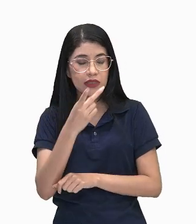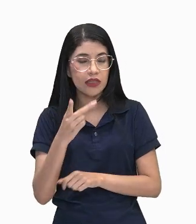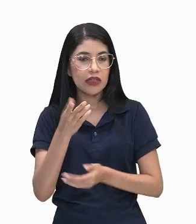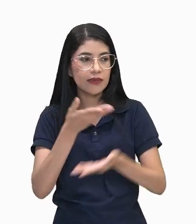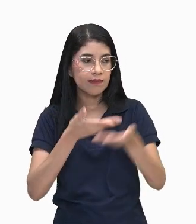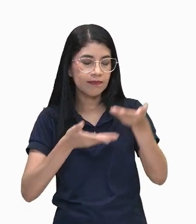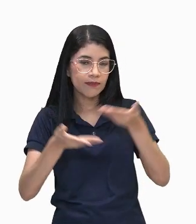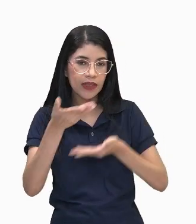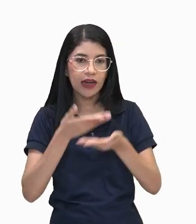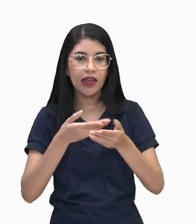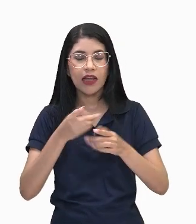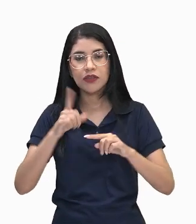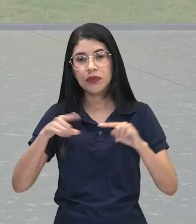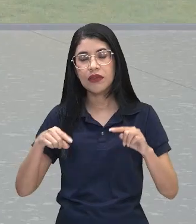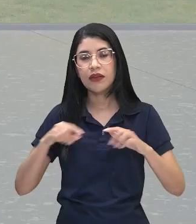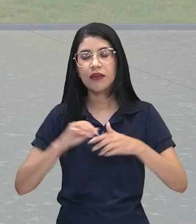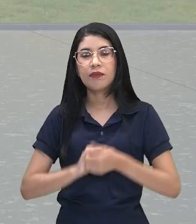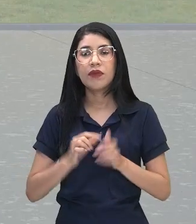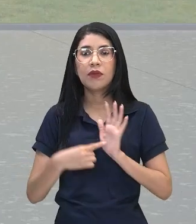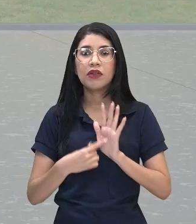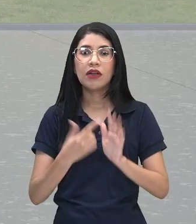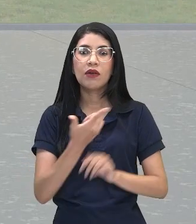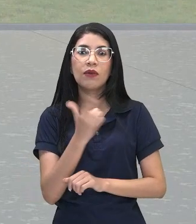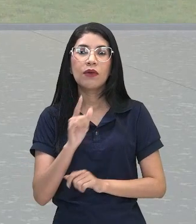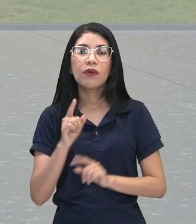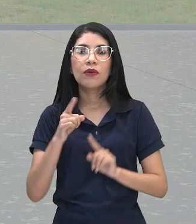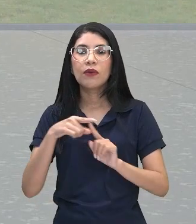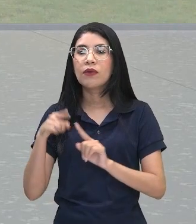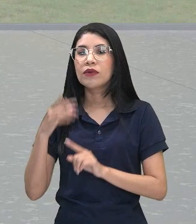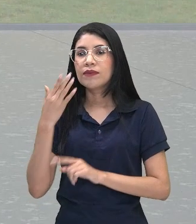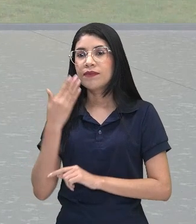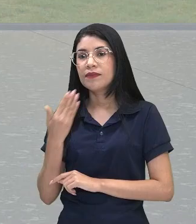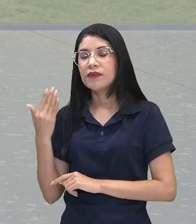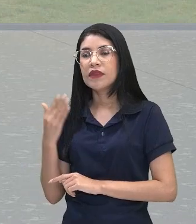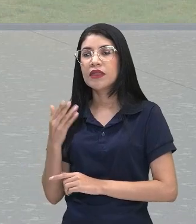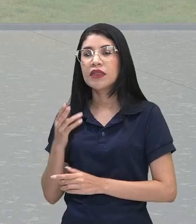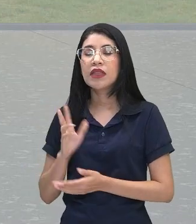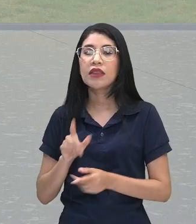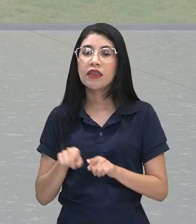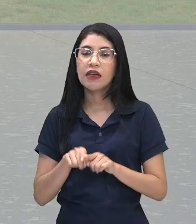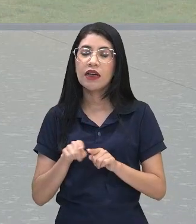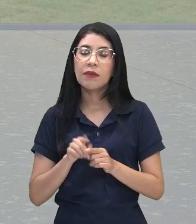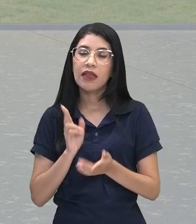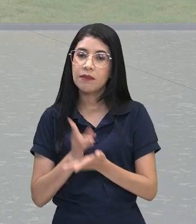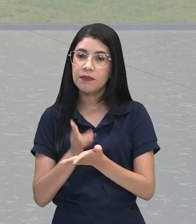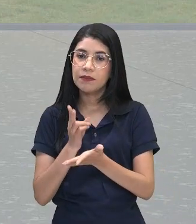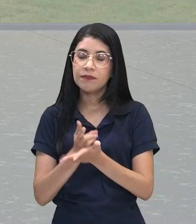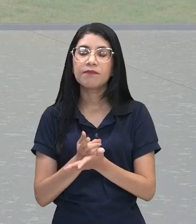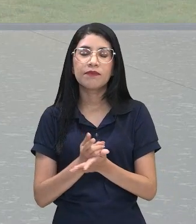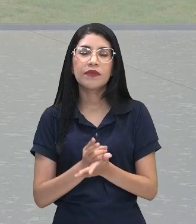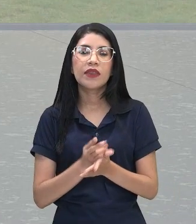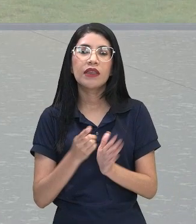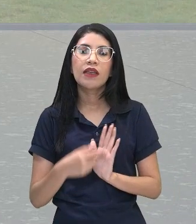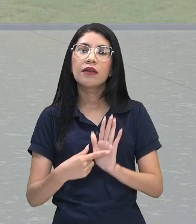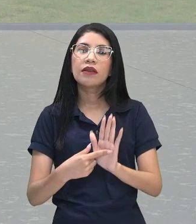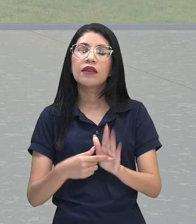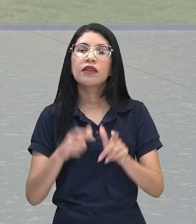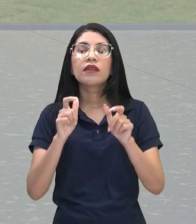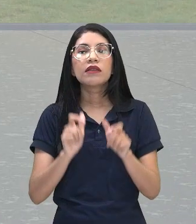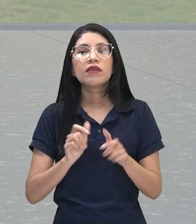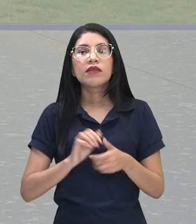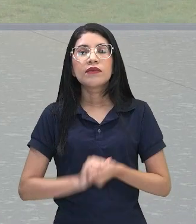objetos. Nós vamos mostrar outra instalação, uma instalação permanente, que está exposta lá